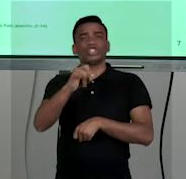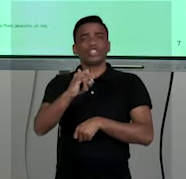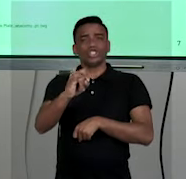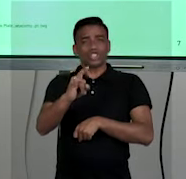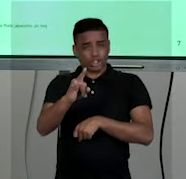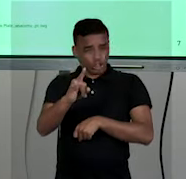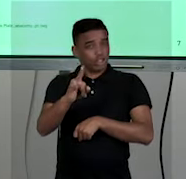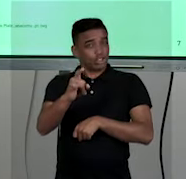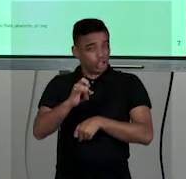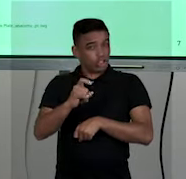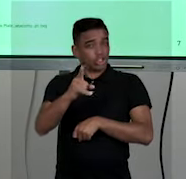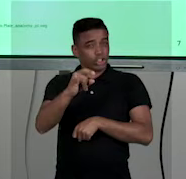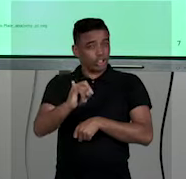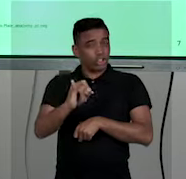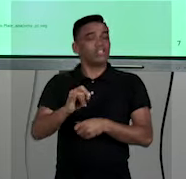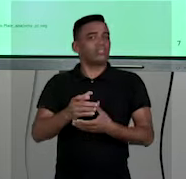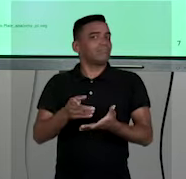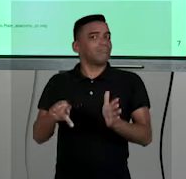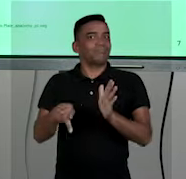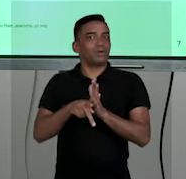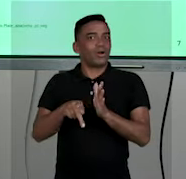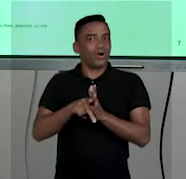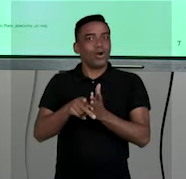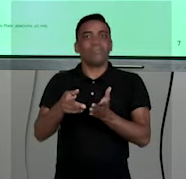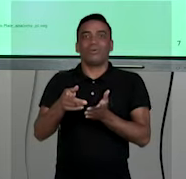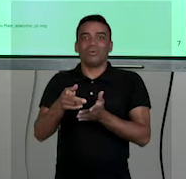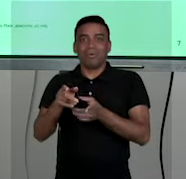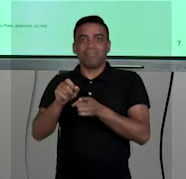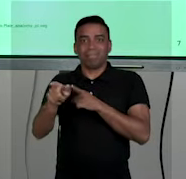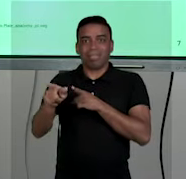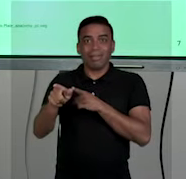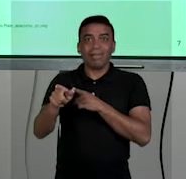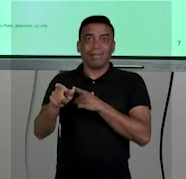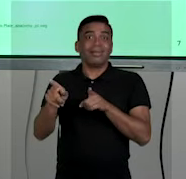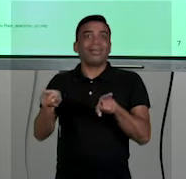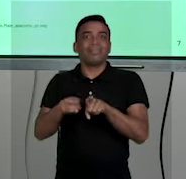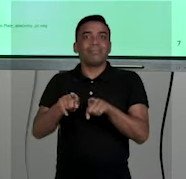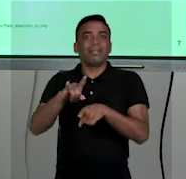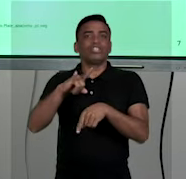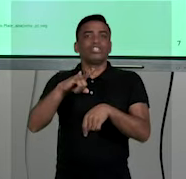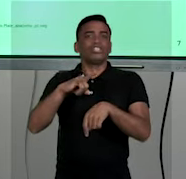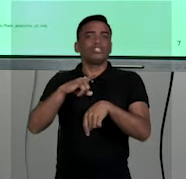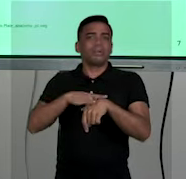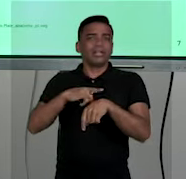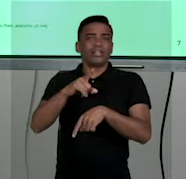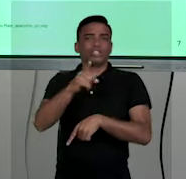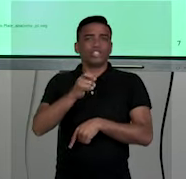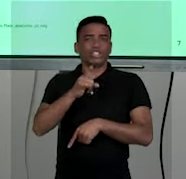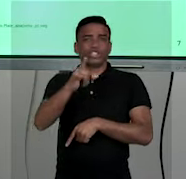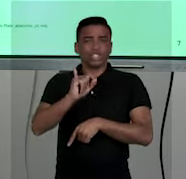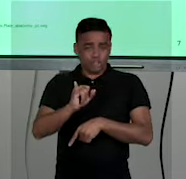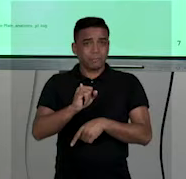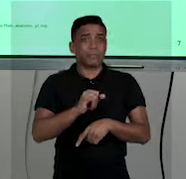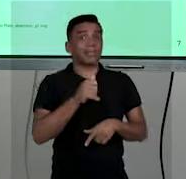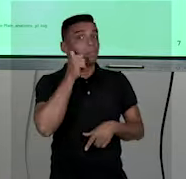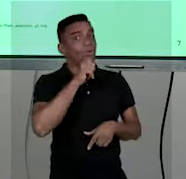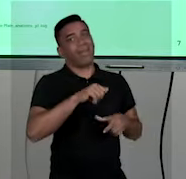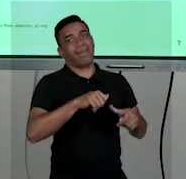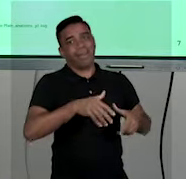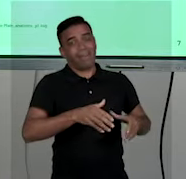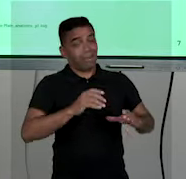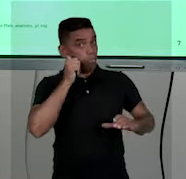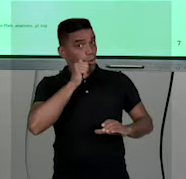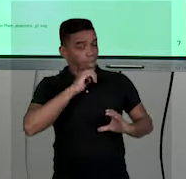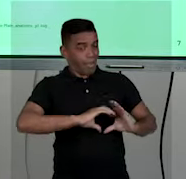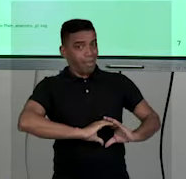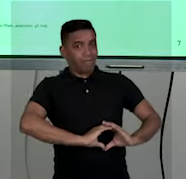da mulher, vai sair pelo mesmo canal, né? Na mulher nós temos o canal vaginal e da uretra separada.